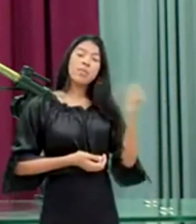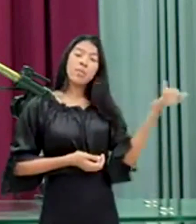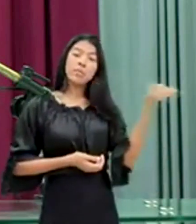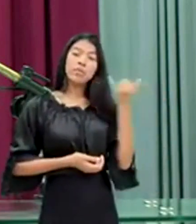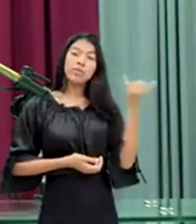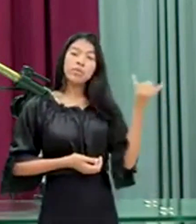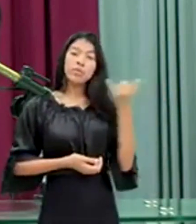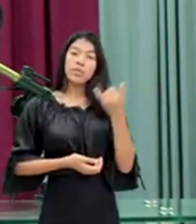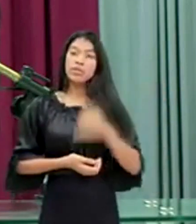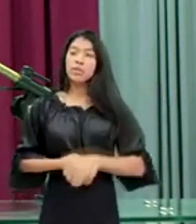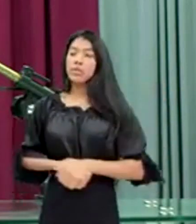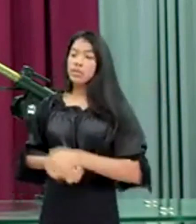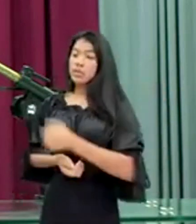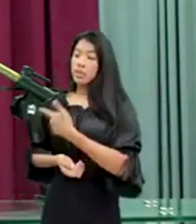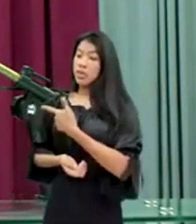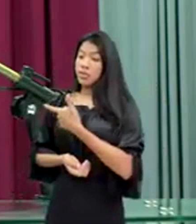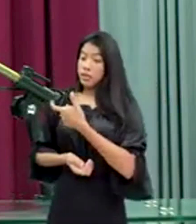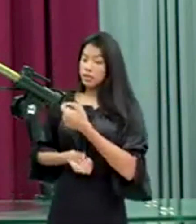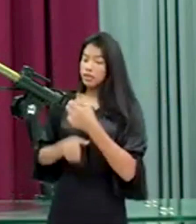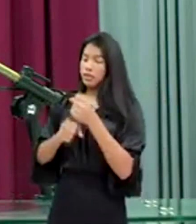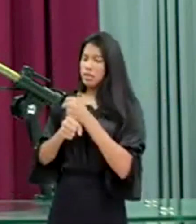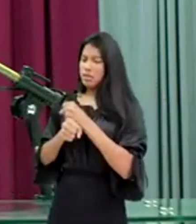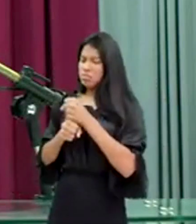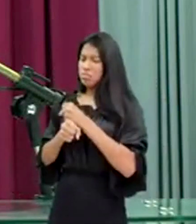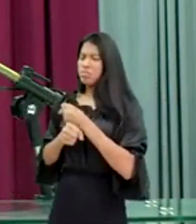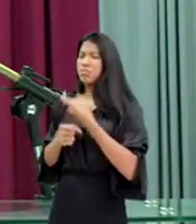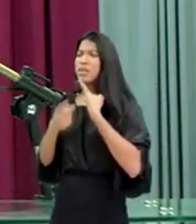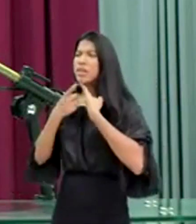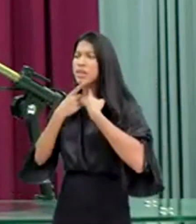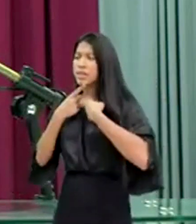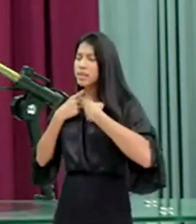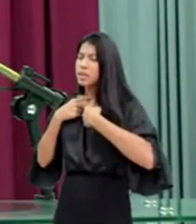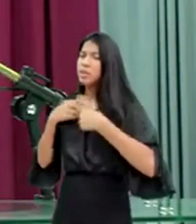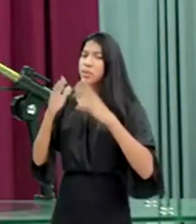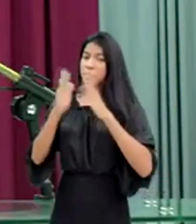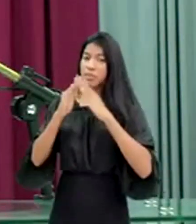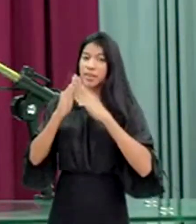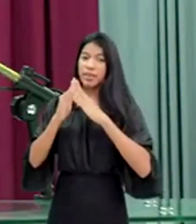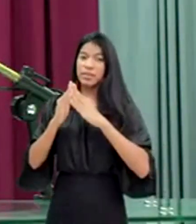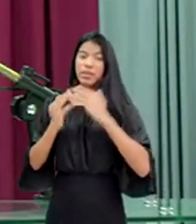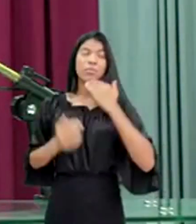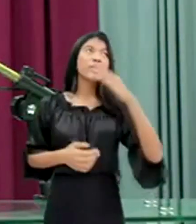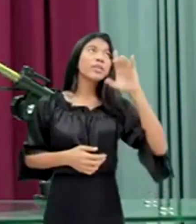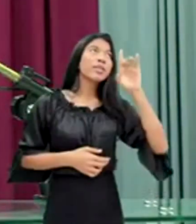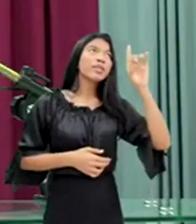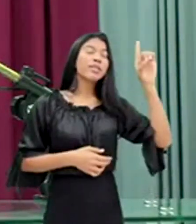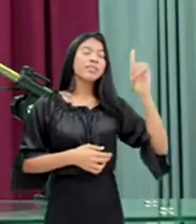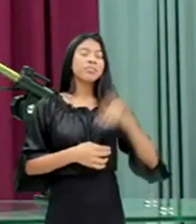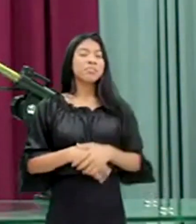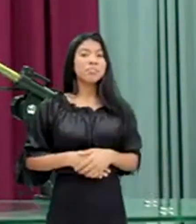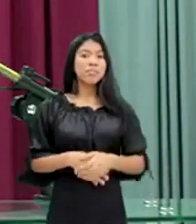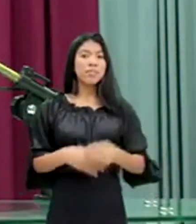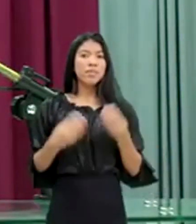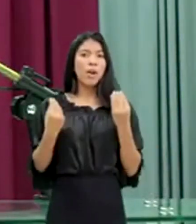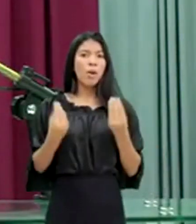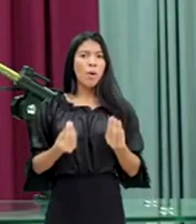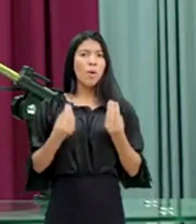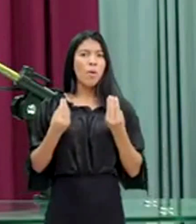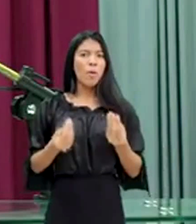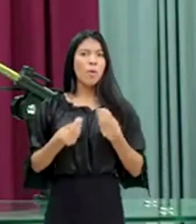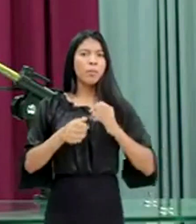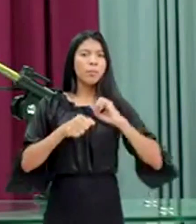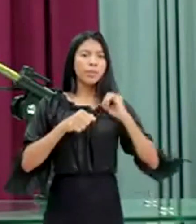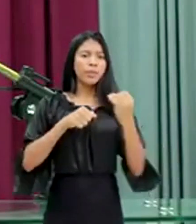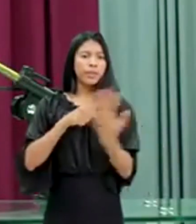anos desejando uma casa, pedindo a Deus para que Ele nos desse uma casa, e aí como é que pode, no meio da pandemia,